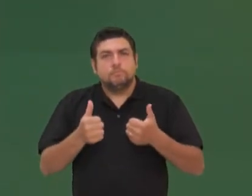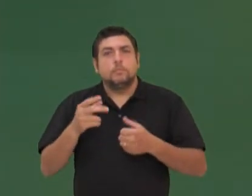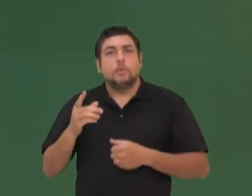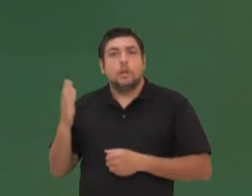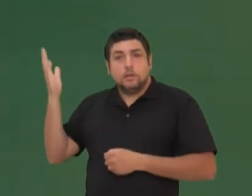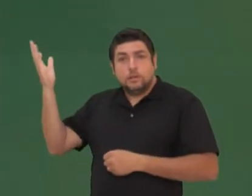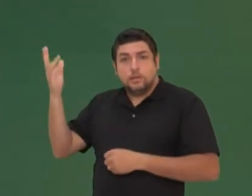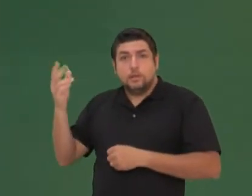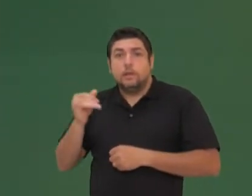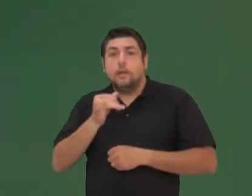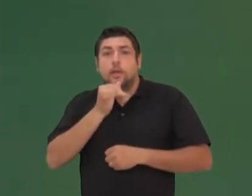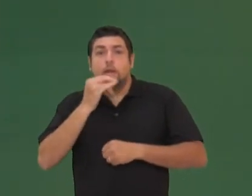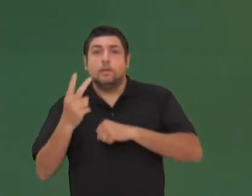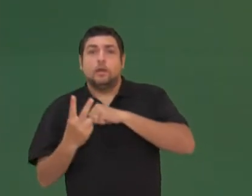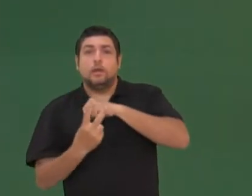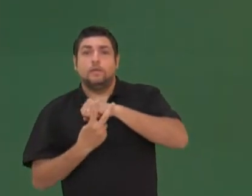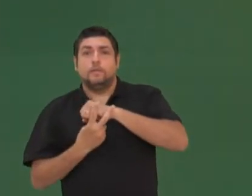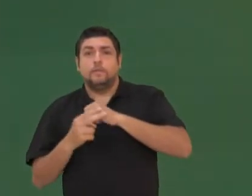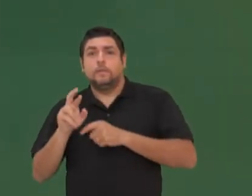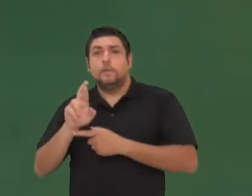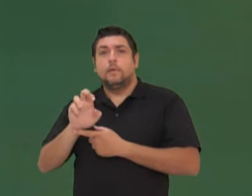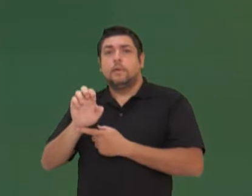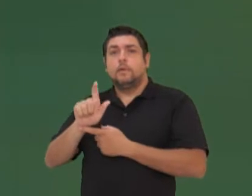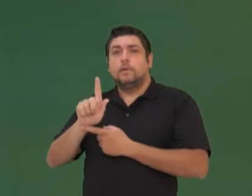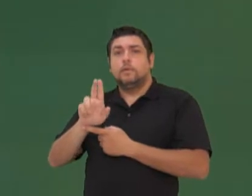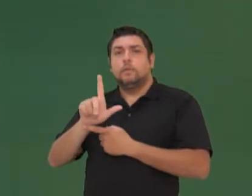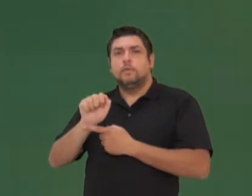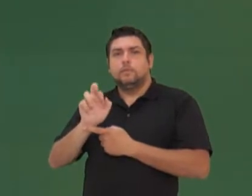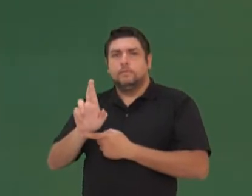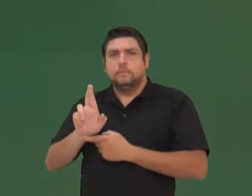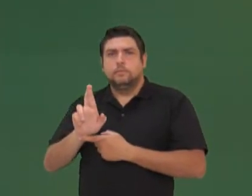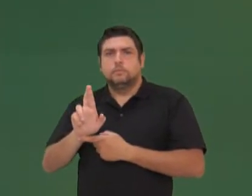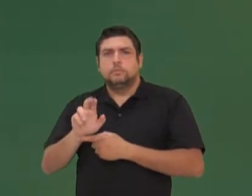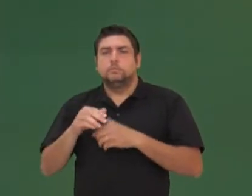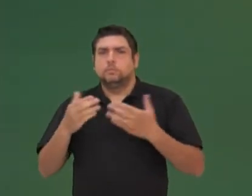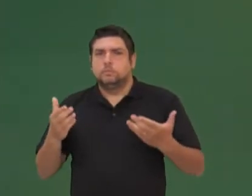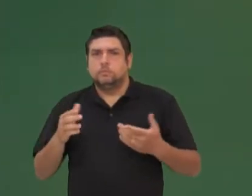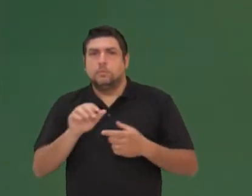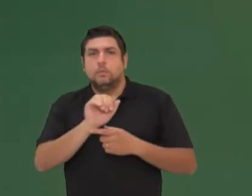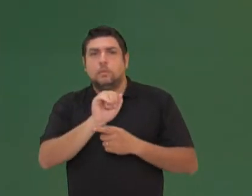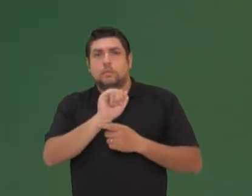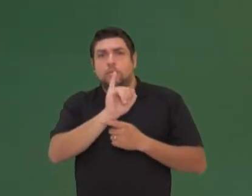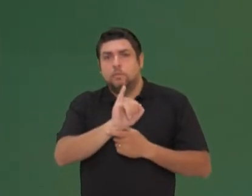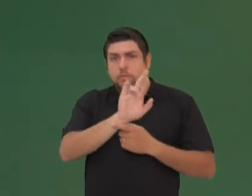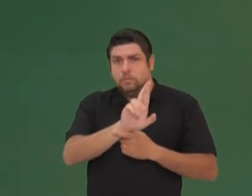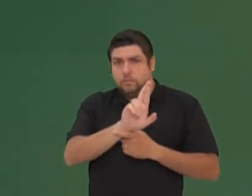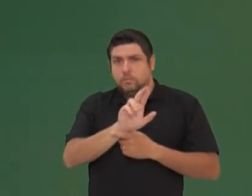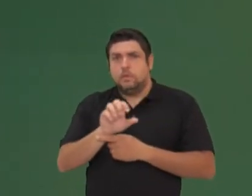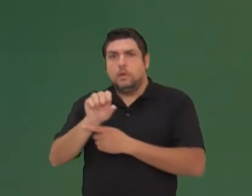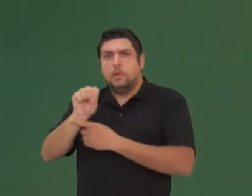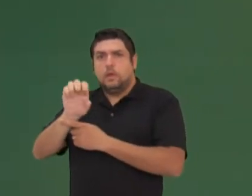regulares. E aqui, o verbo ir e o verbo ser. São verbos irregulares. Uma nova raiz é